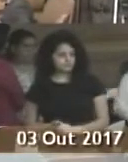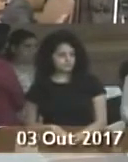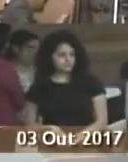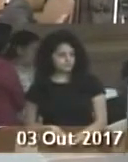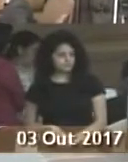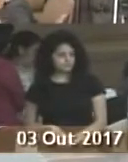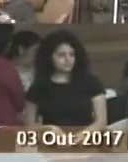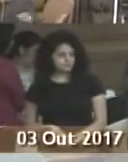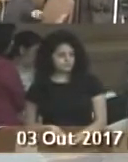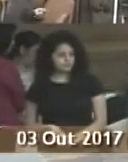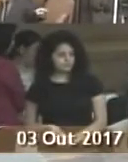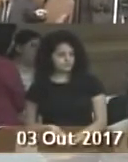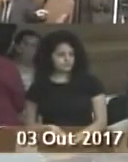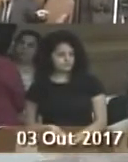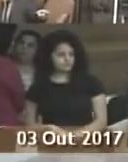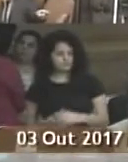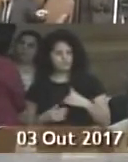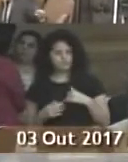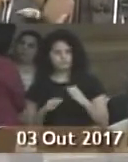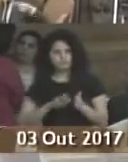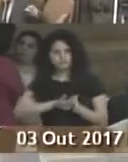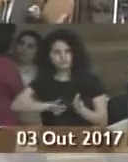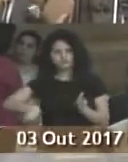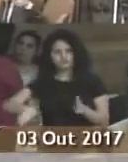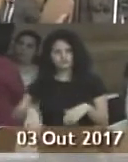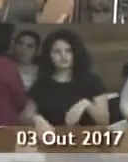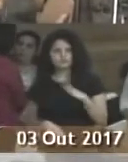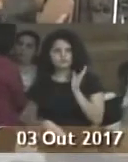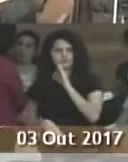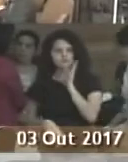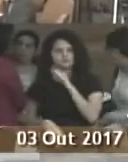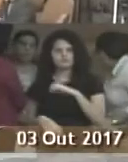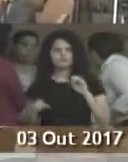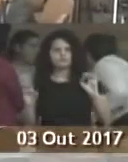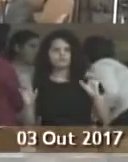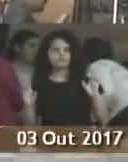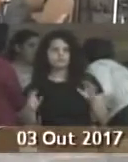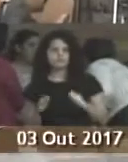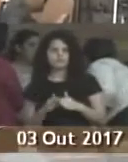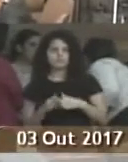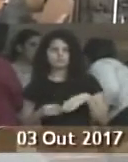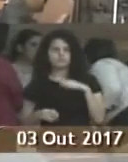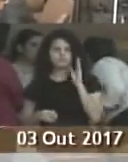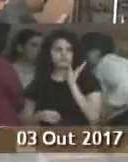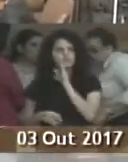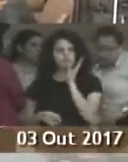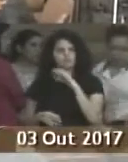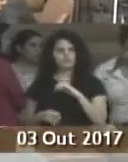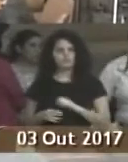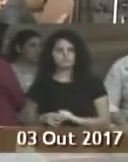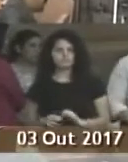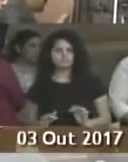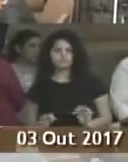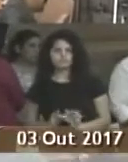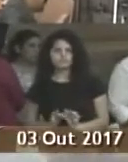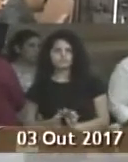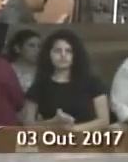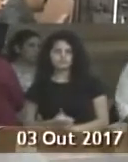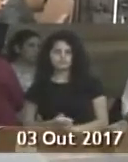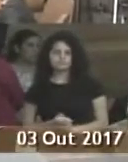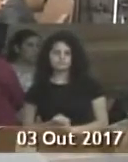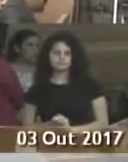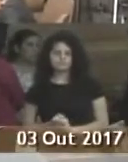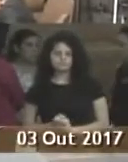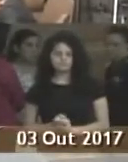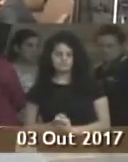Luciana Valverde, vou retirar o pedido de urgência especial e pedir regime de urgência comum, né? O regime de urgência simples para o projeto número